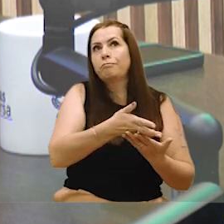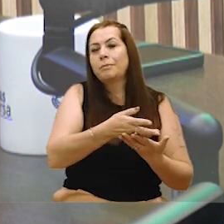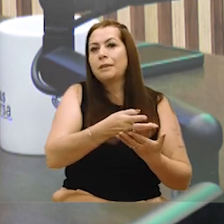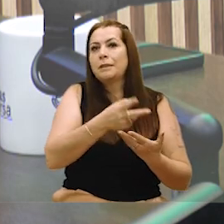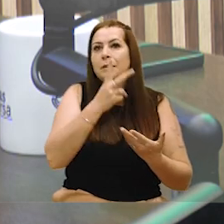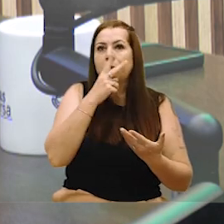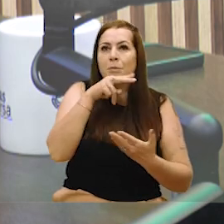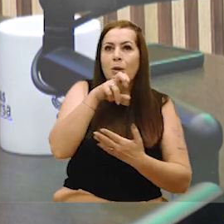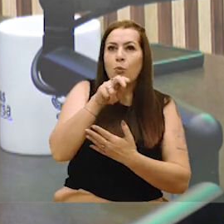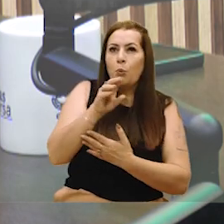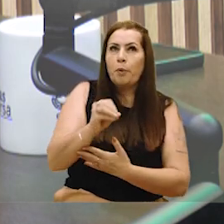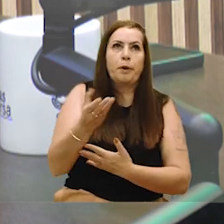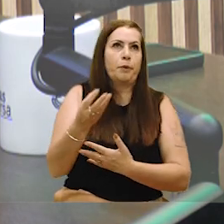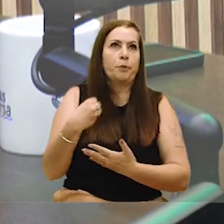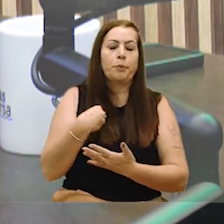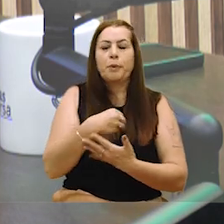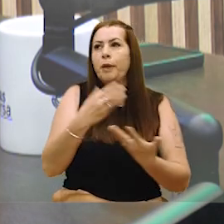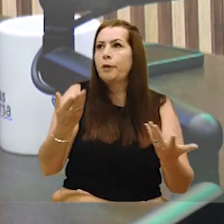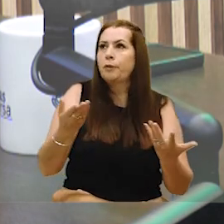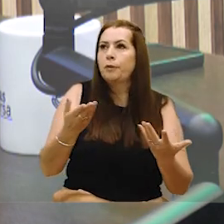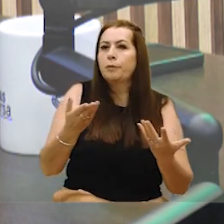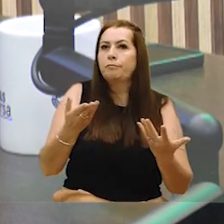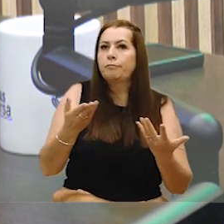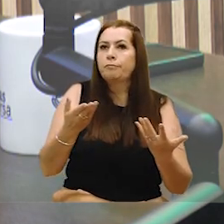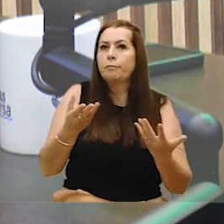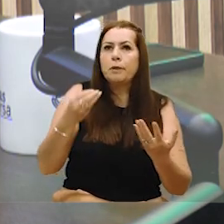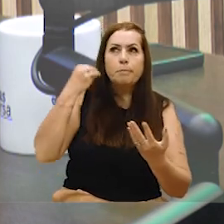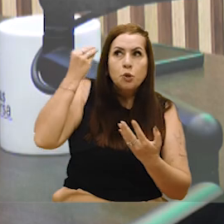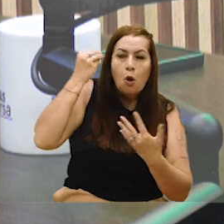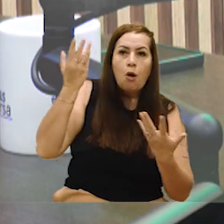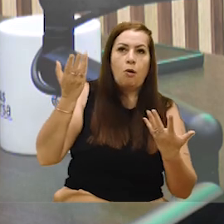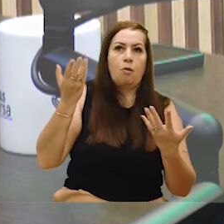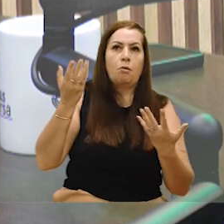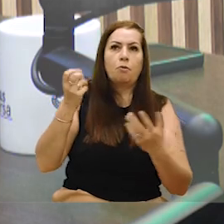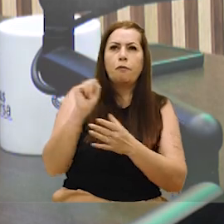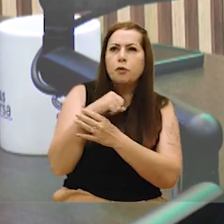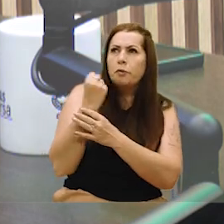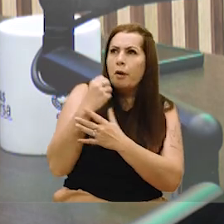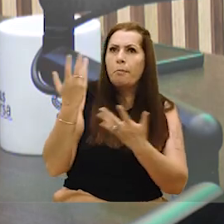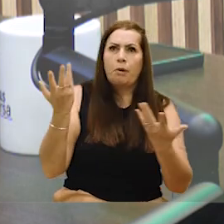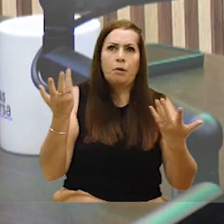de um neuro, ele precisa de um psicólogo, ele precisa de um